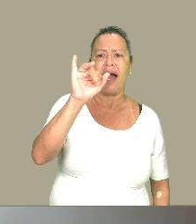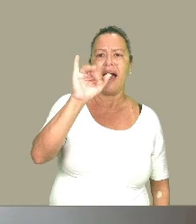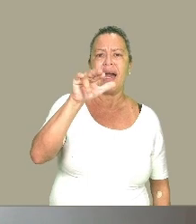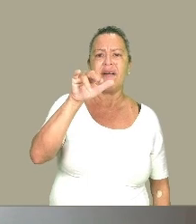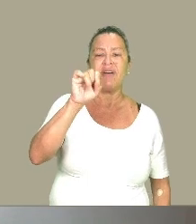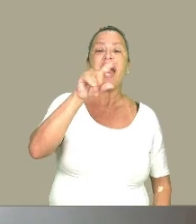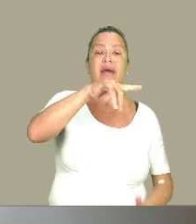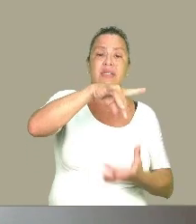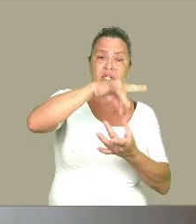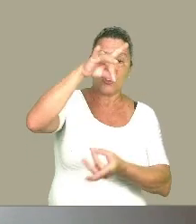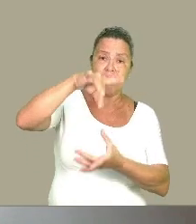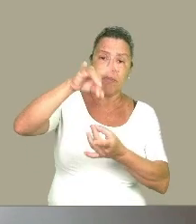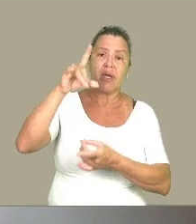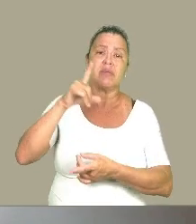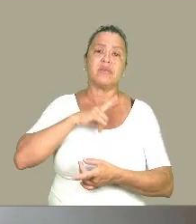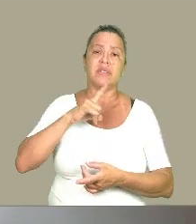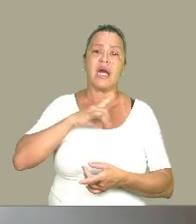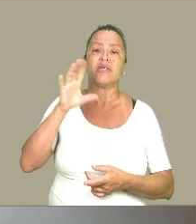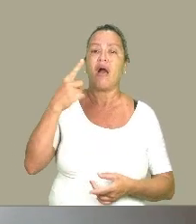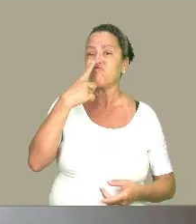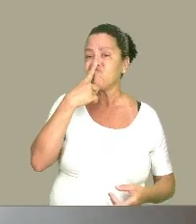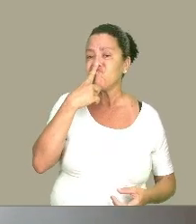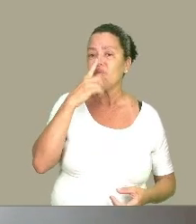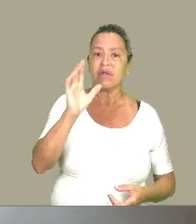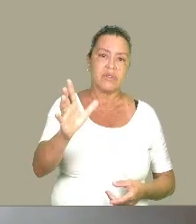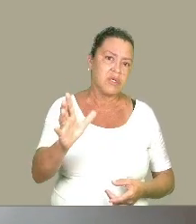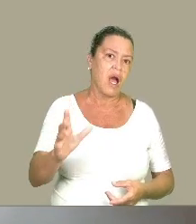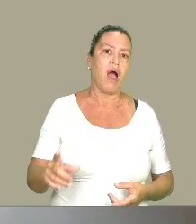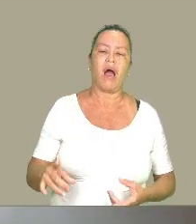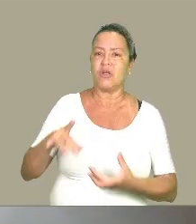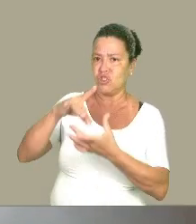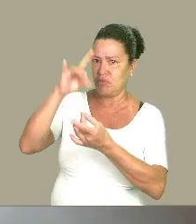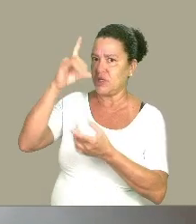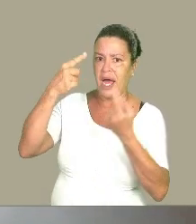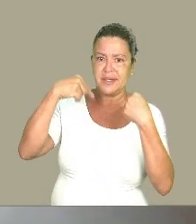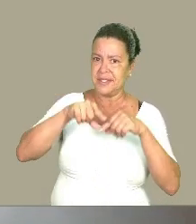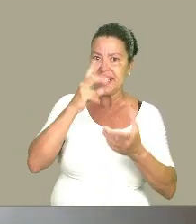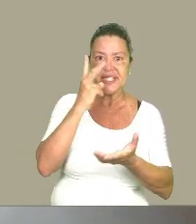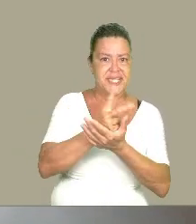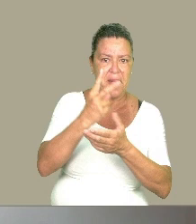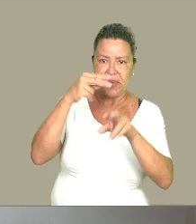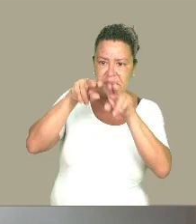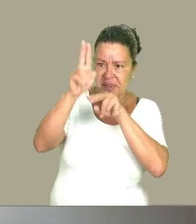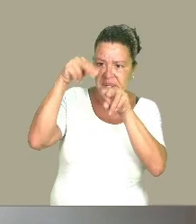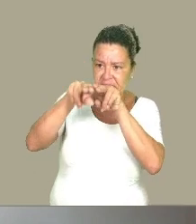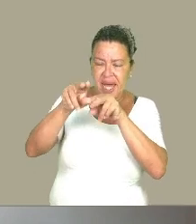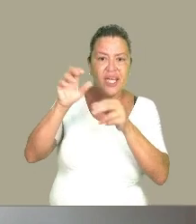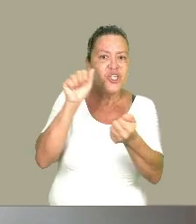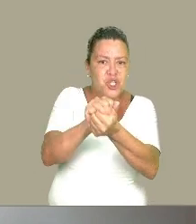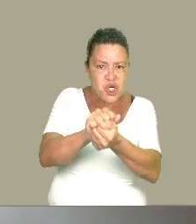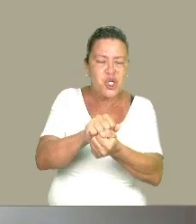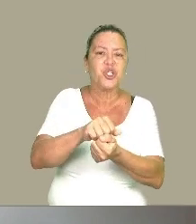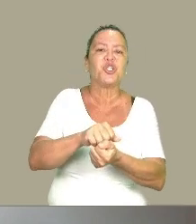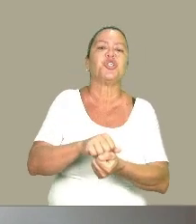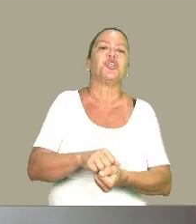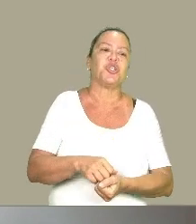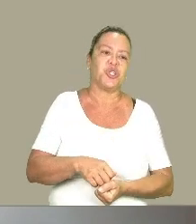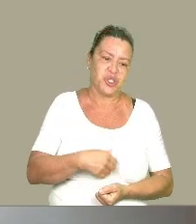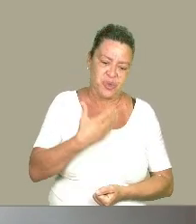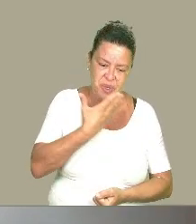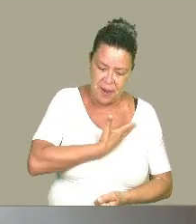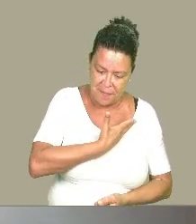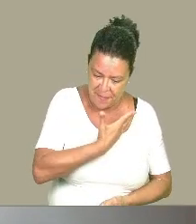espíritos que já possuem uma afinidade, né, já possuem uma sintonia, um propósito comum. São corações